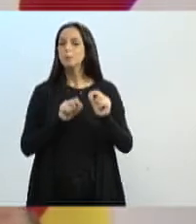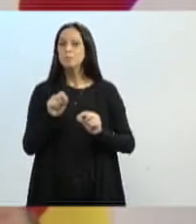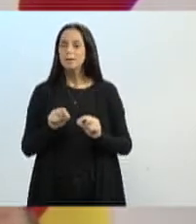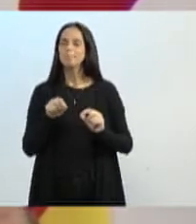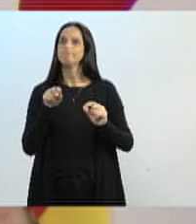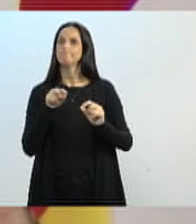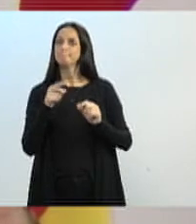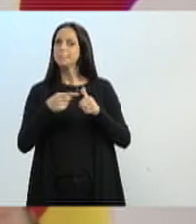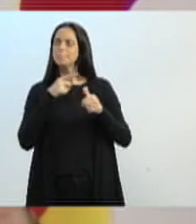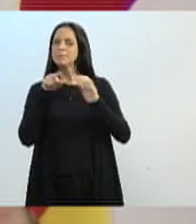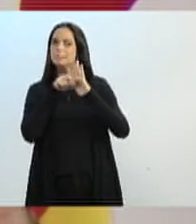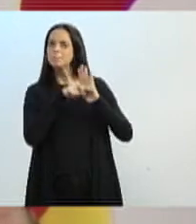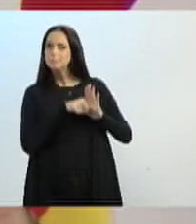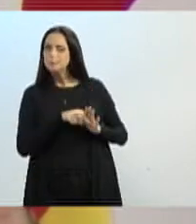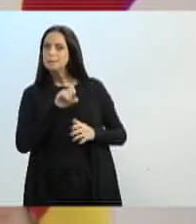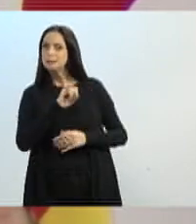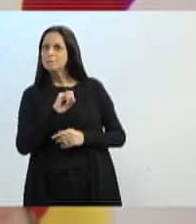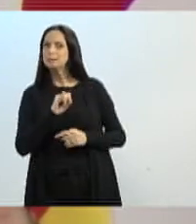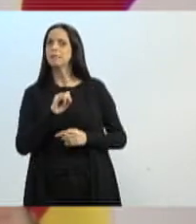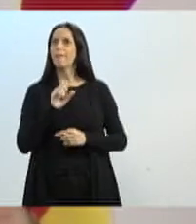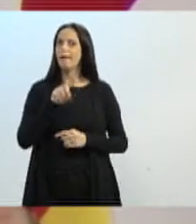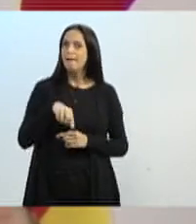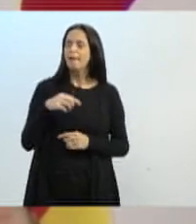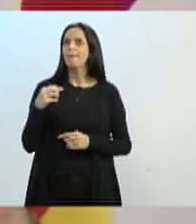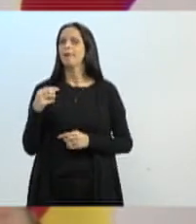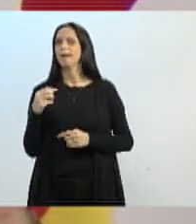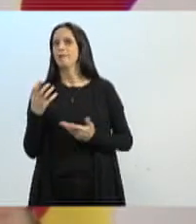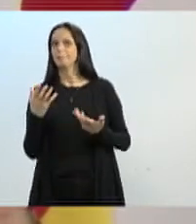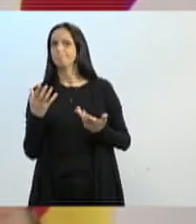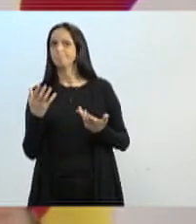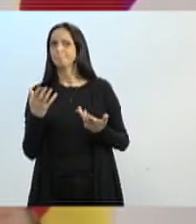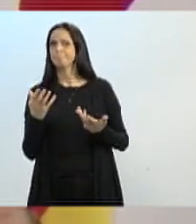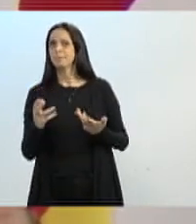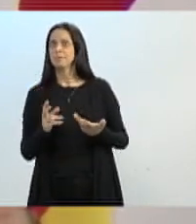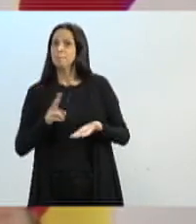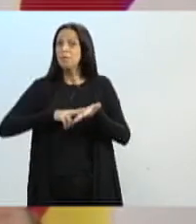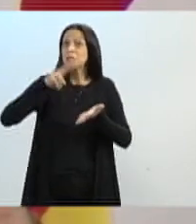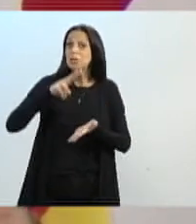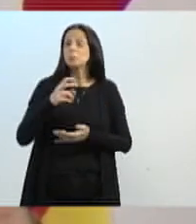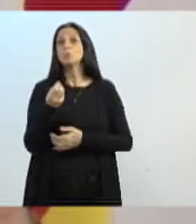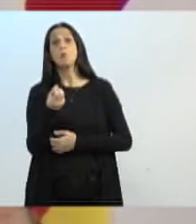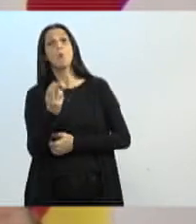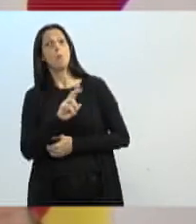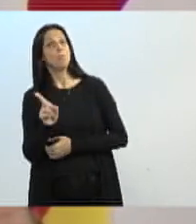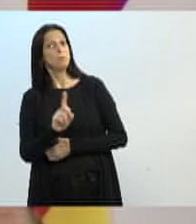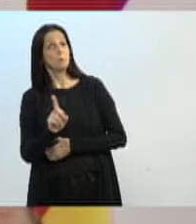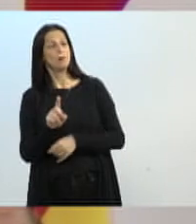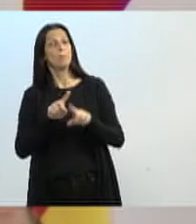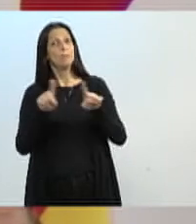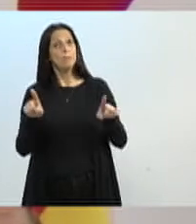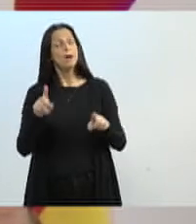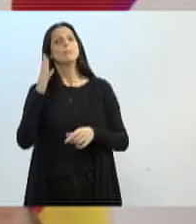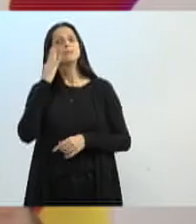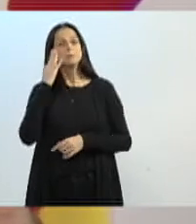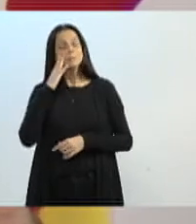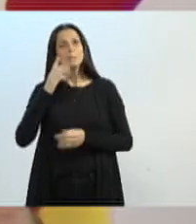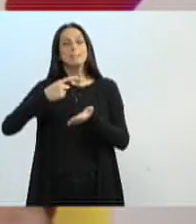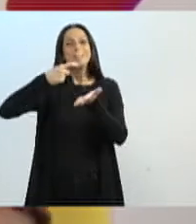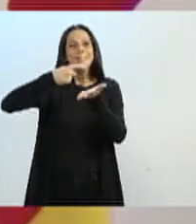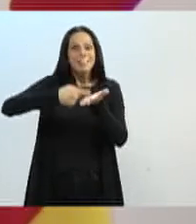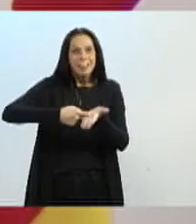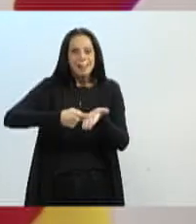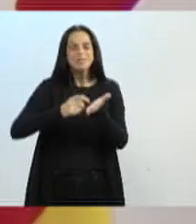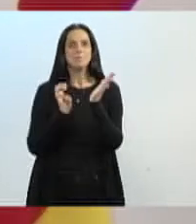o negócio é financeiramente viável. Tenho certeza, colegas parlamentares, que taxas e burocracias